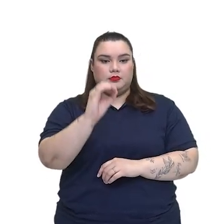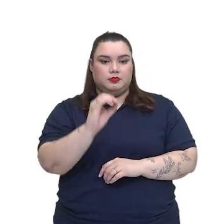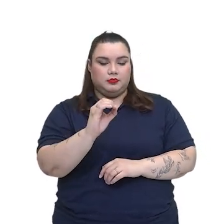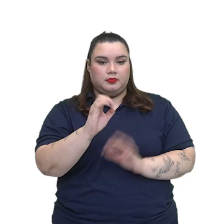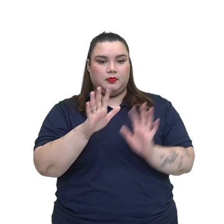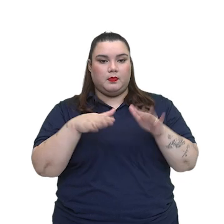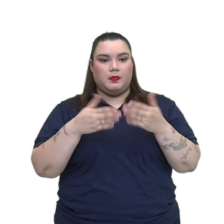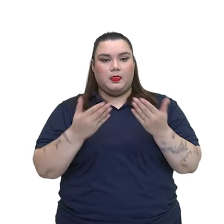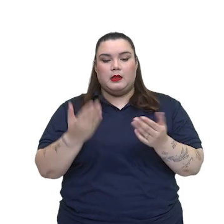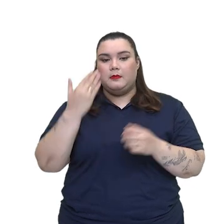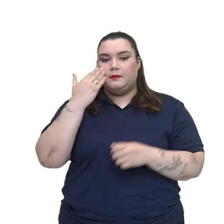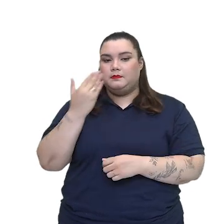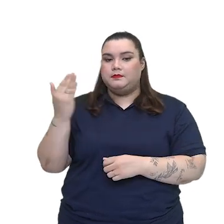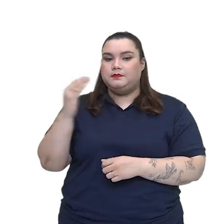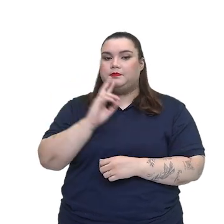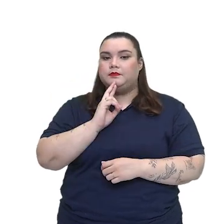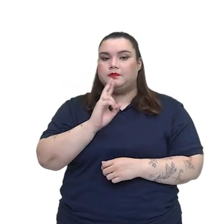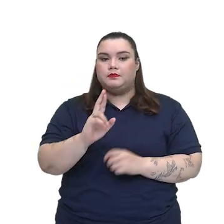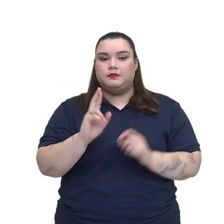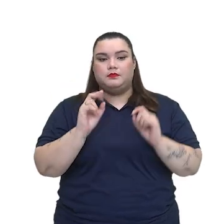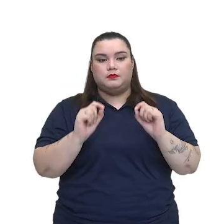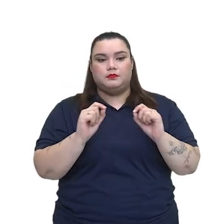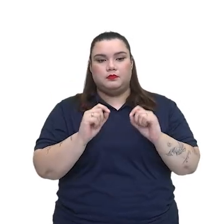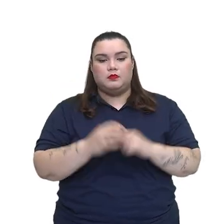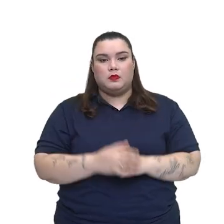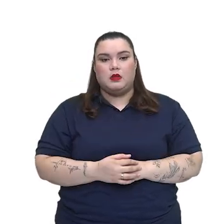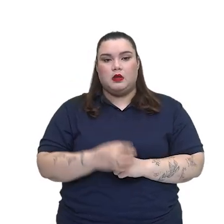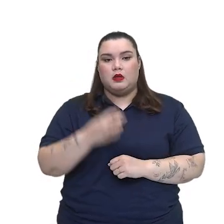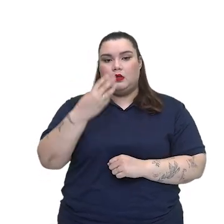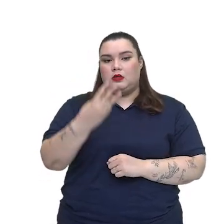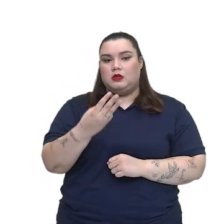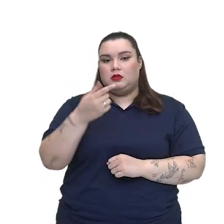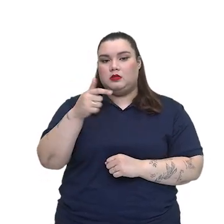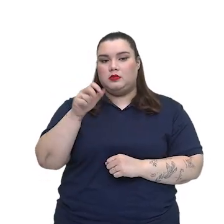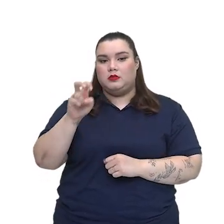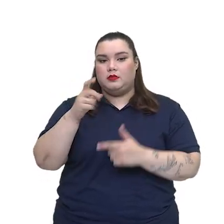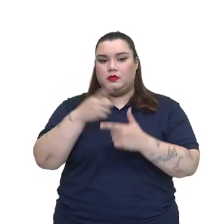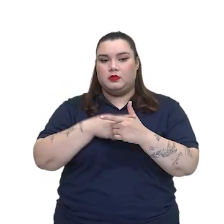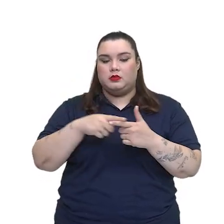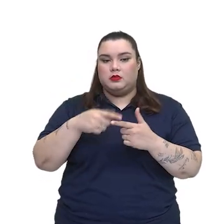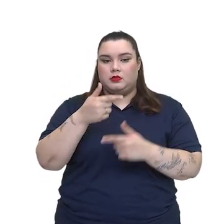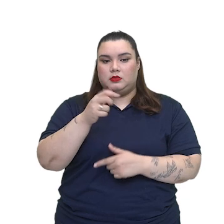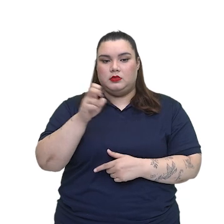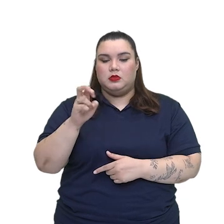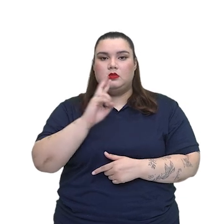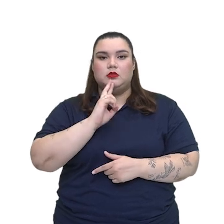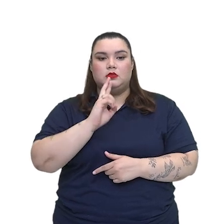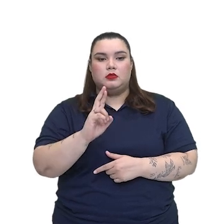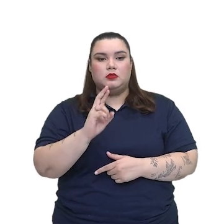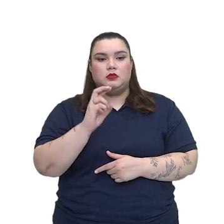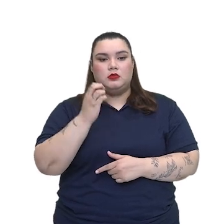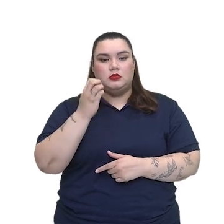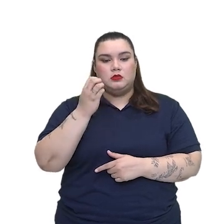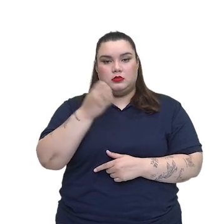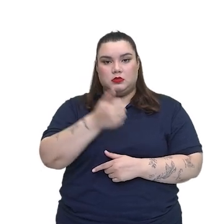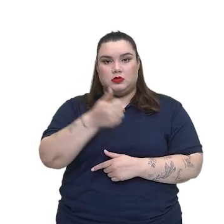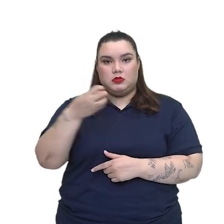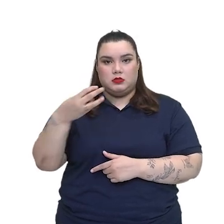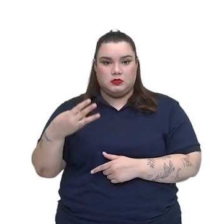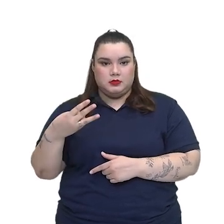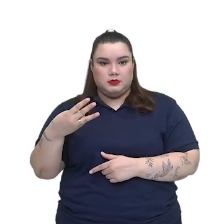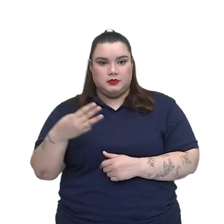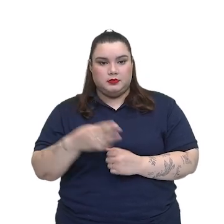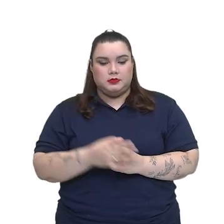nada. Então, olha só o resultado aqui de 325 por 25 é